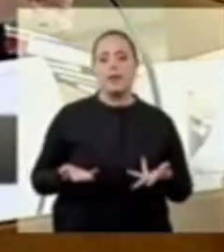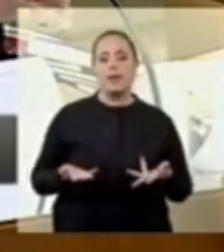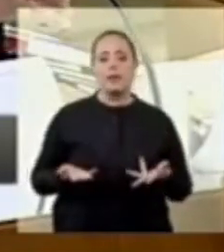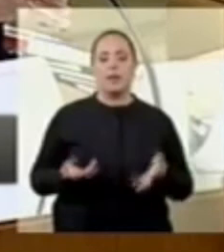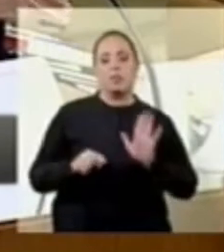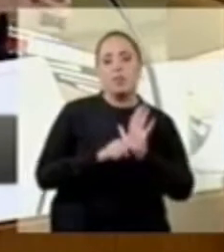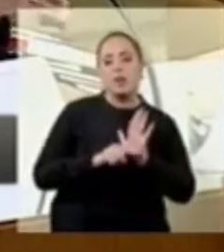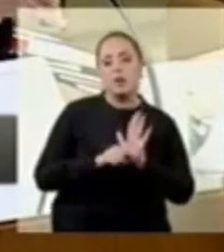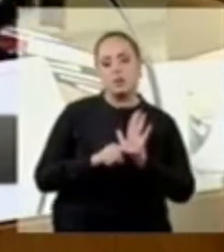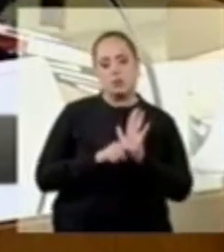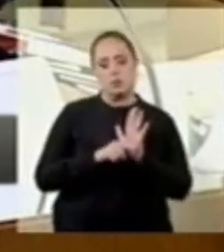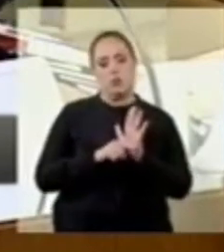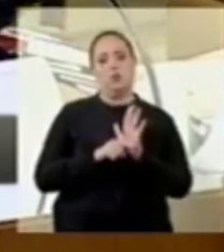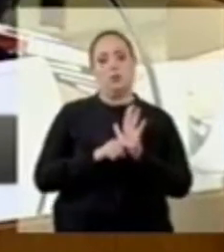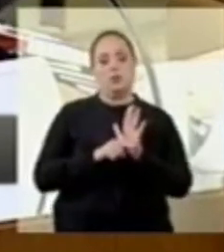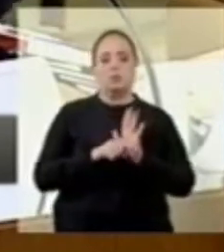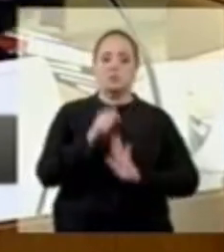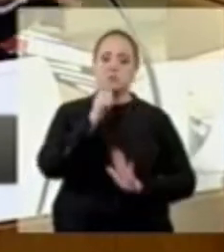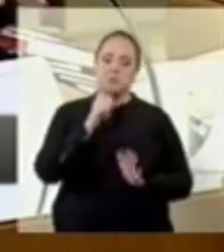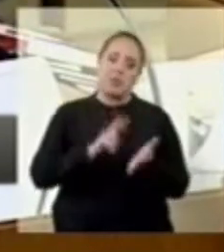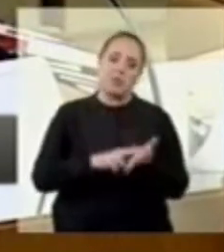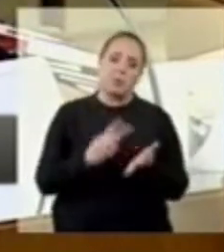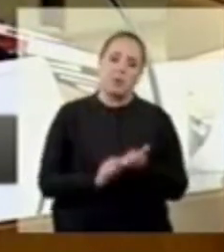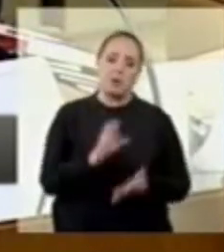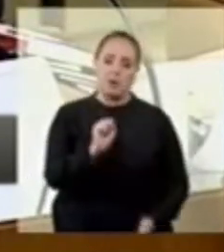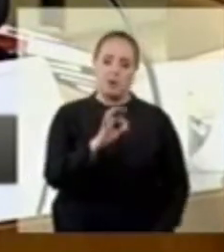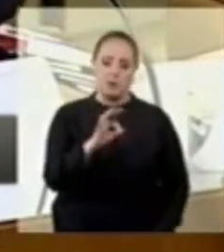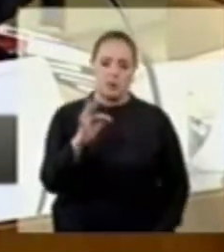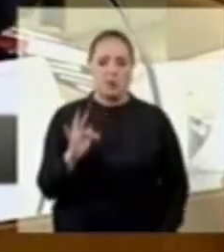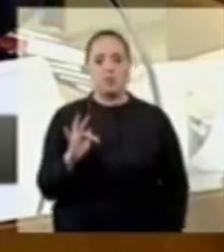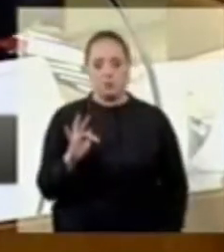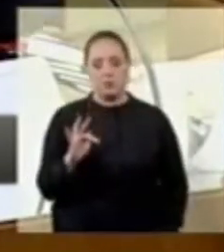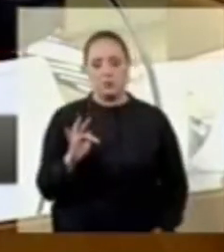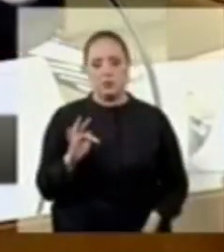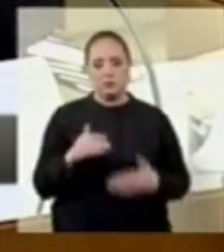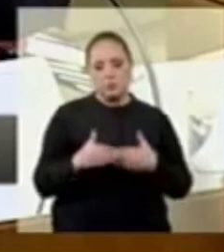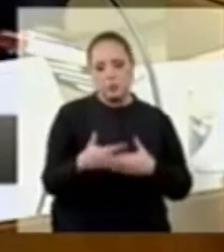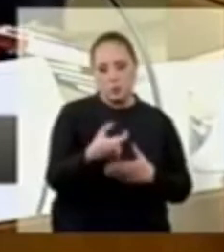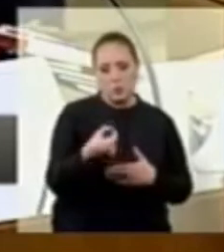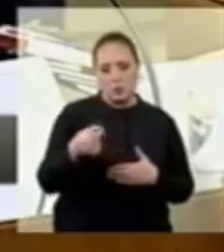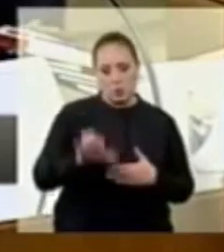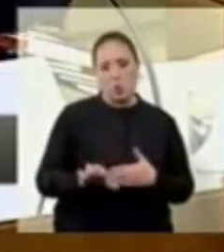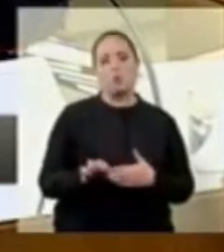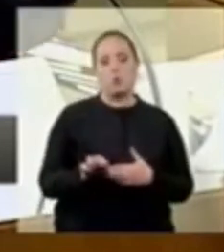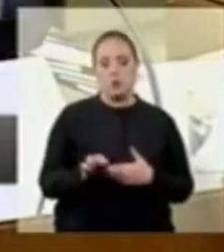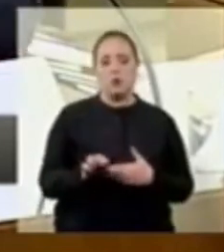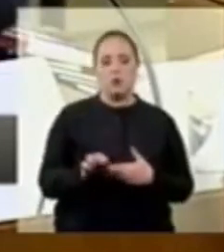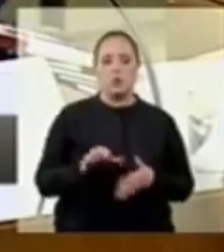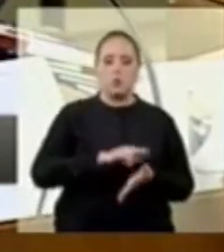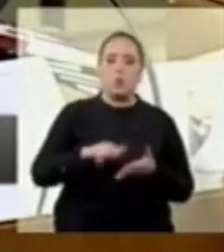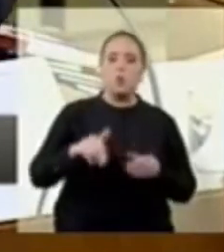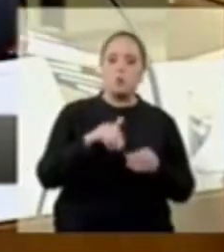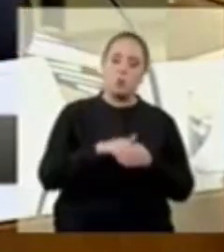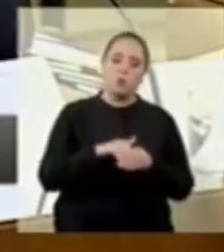negativos que a interpretação do supremo tribunal federal que a partir de 2009 com diversos votos